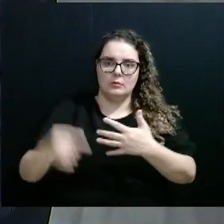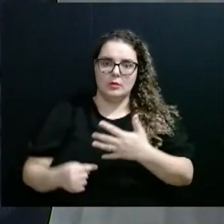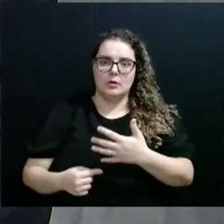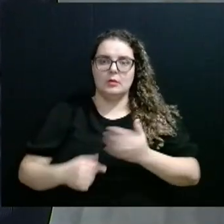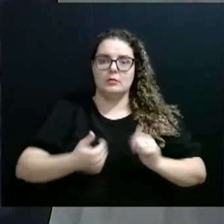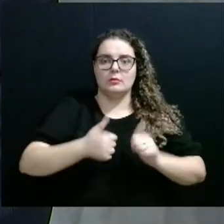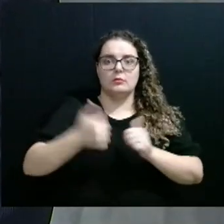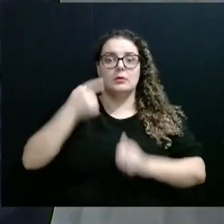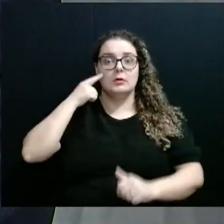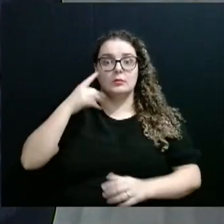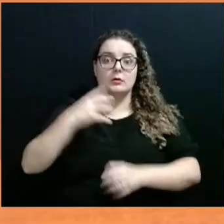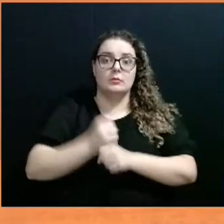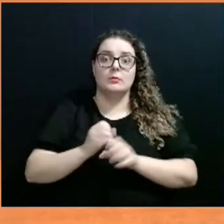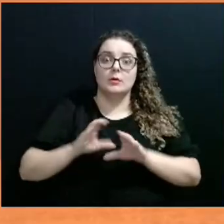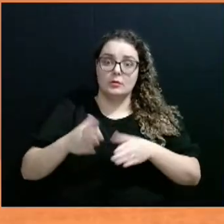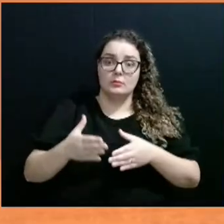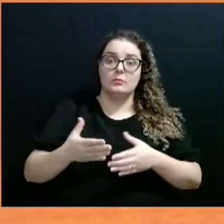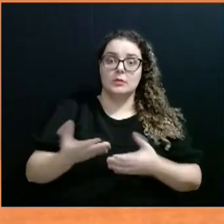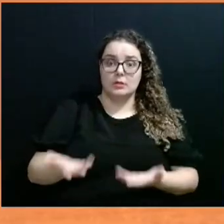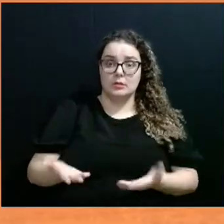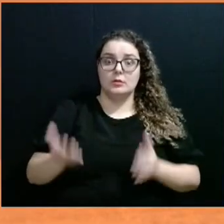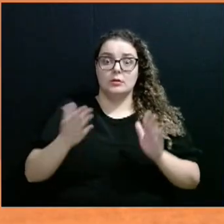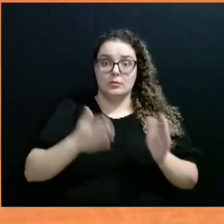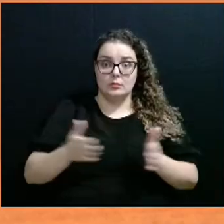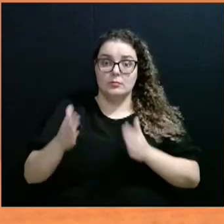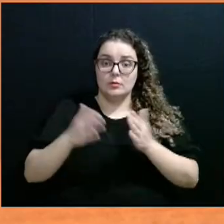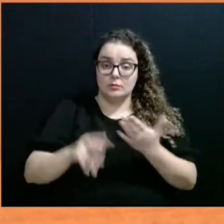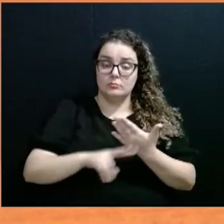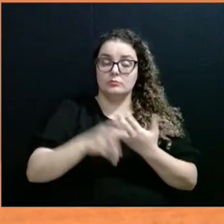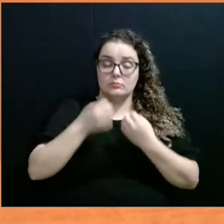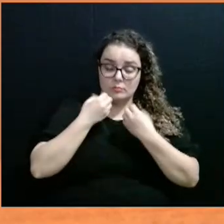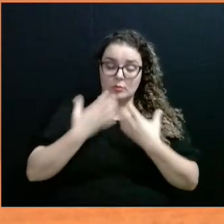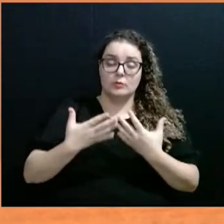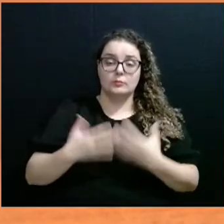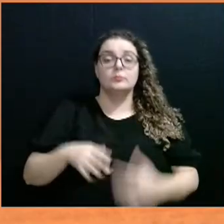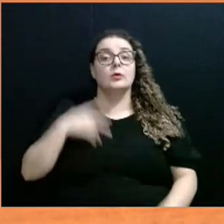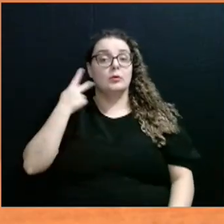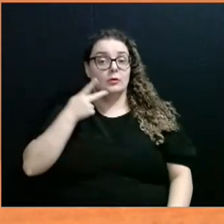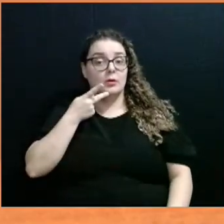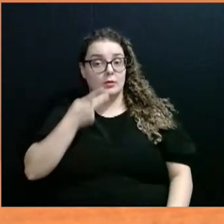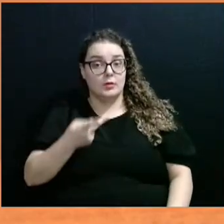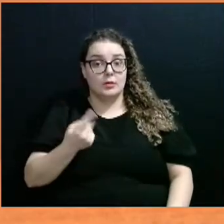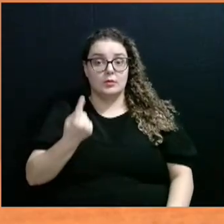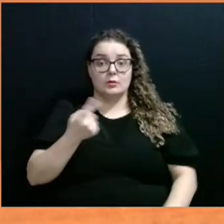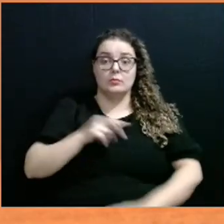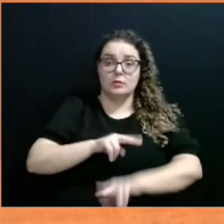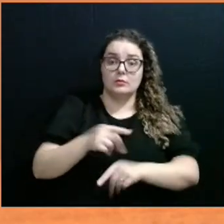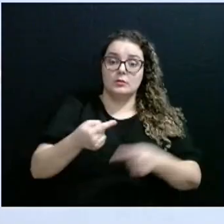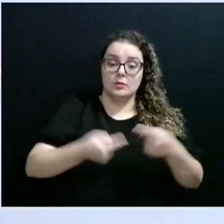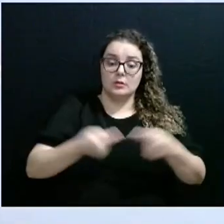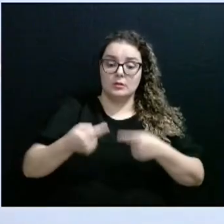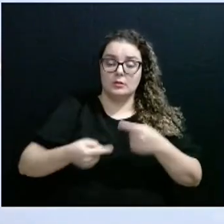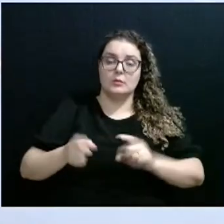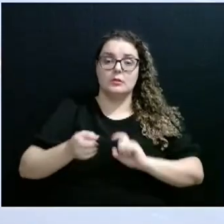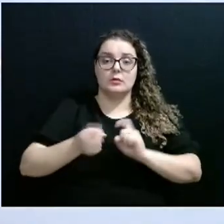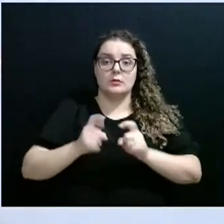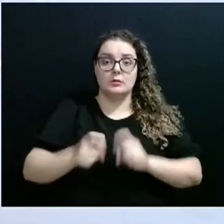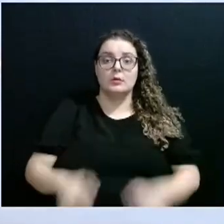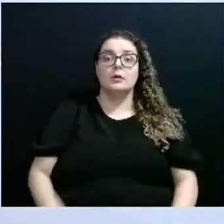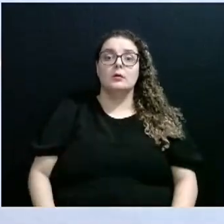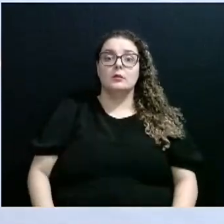trabalhou bastante e produzimos muito. O parlamentar ressalta que em uma das reuniões o assunto mais polêmico foi sobre o projeto